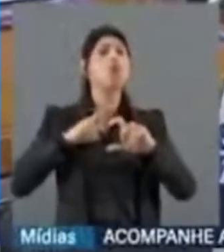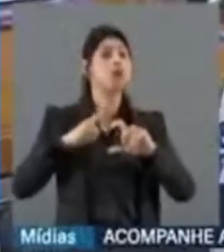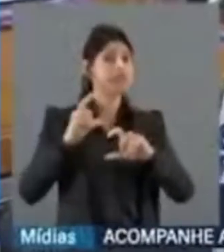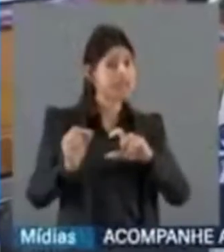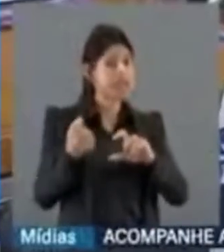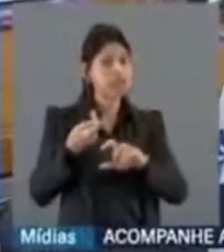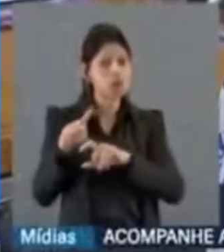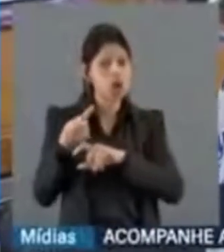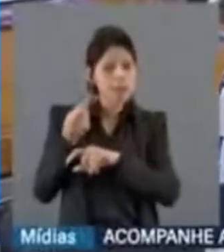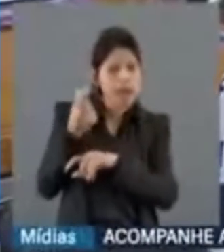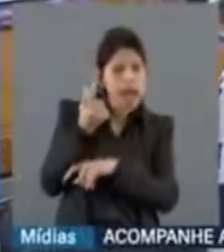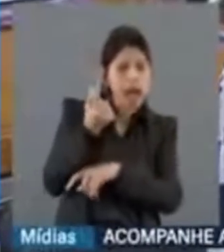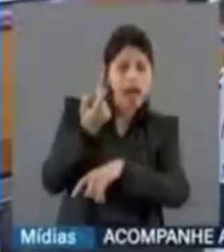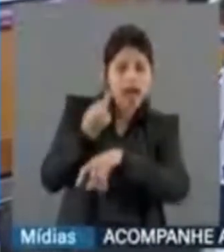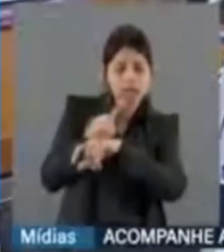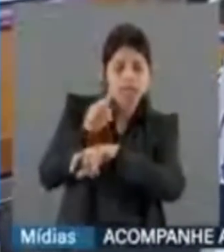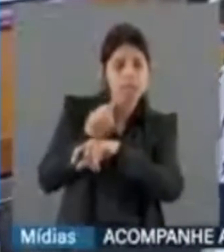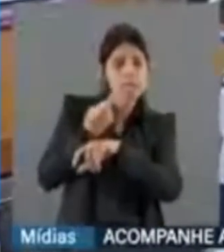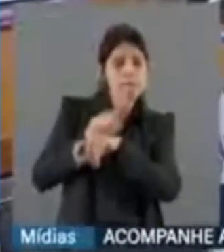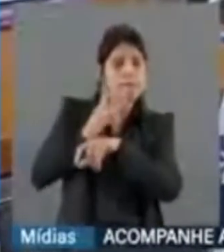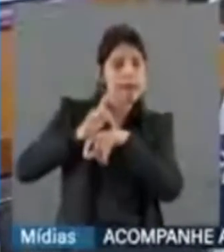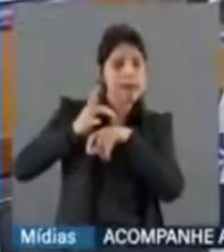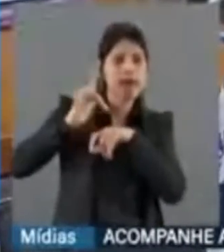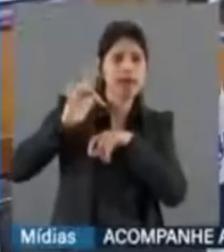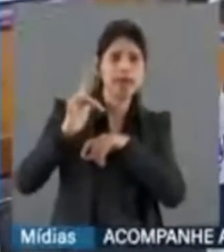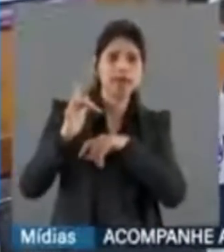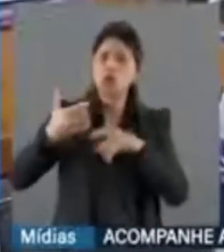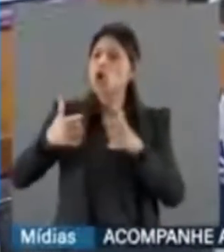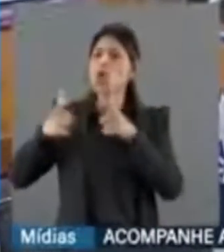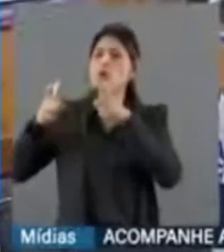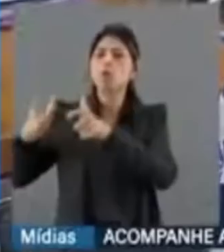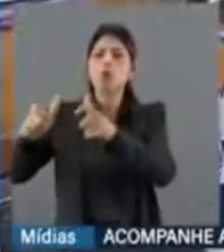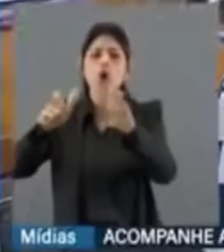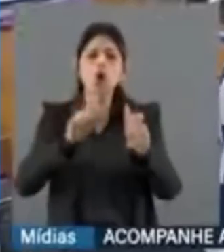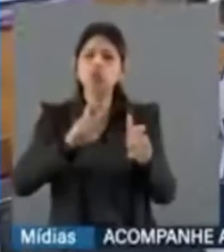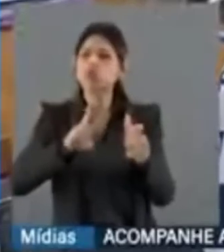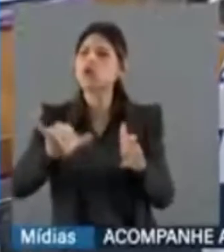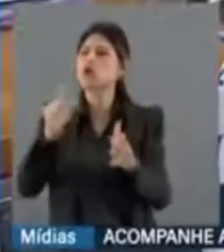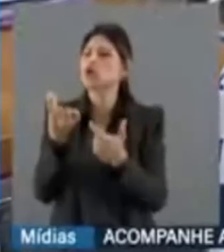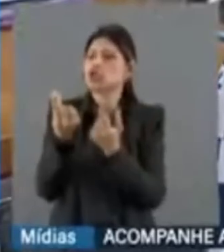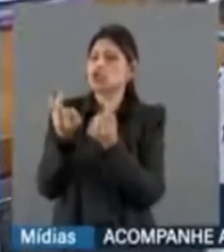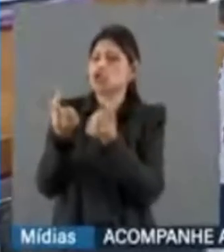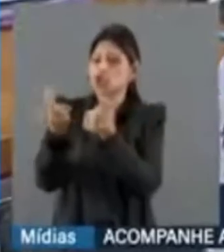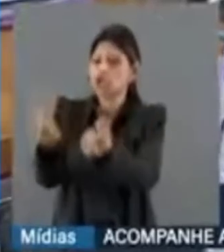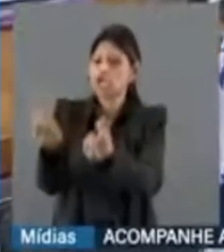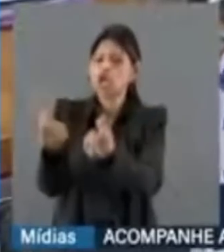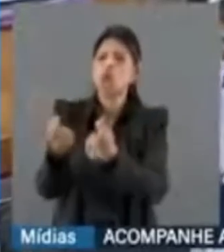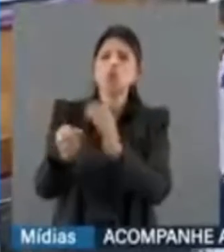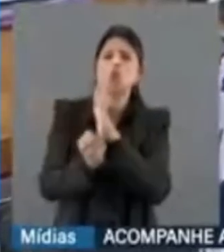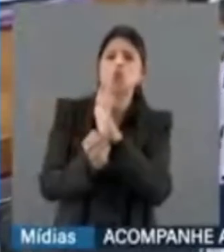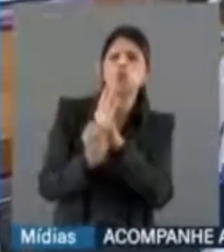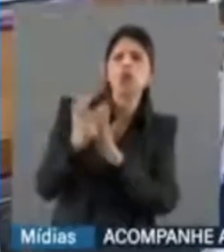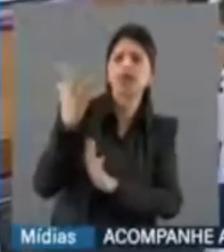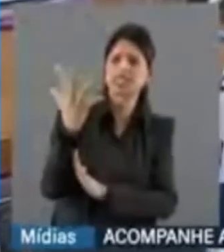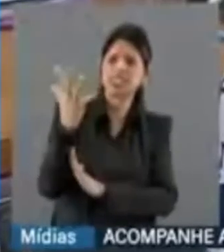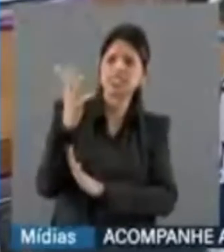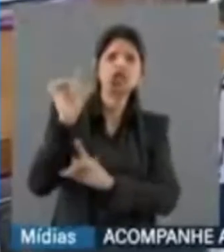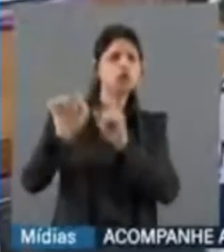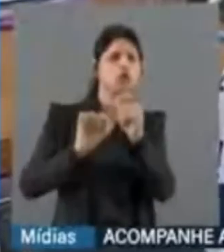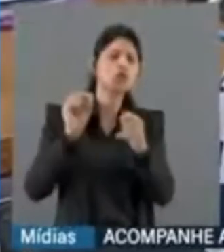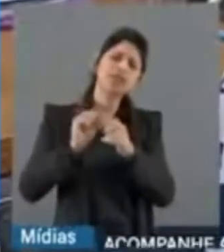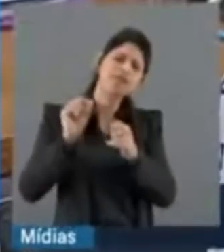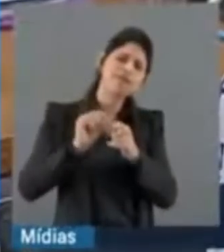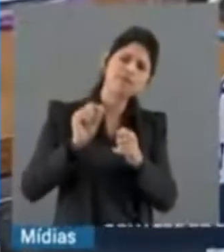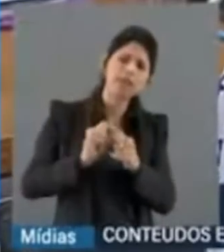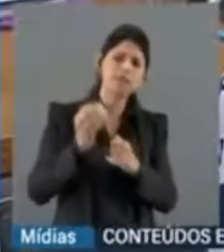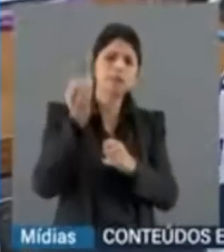se houve avaliação de para onde foi parar, valor e o que foi feito disso em relação ao financiamento do